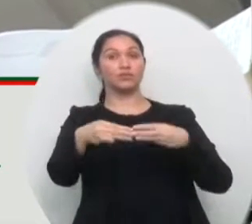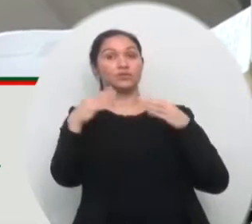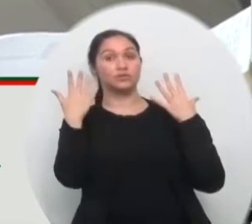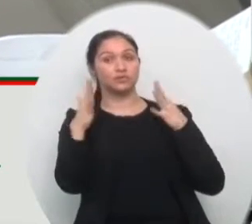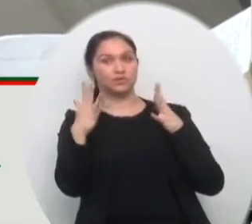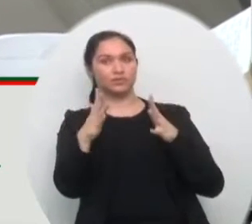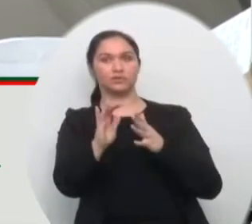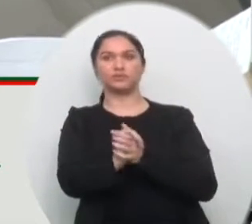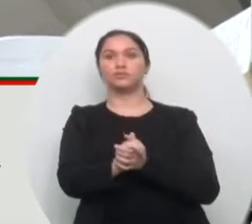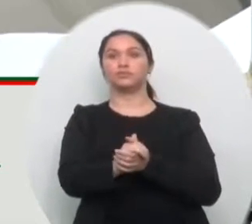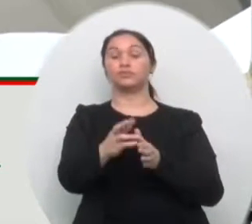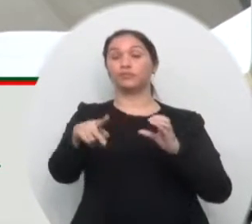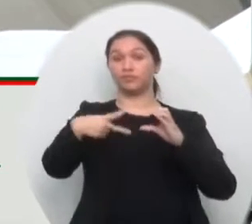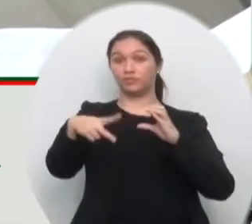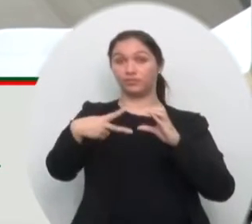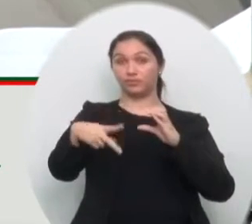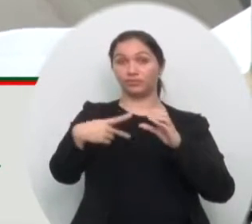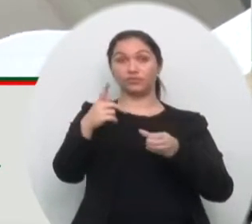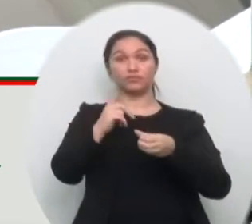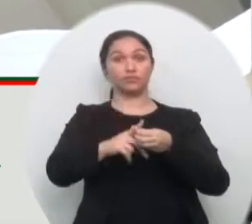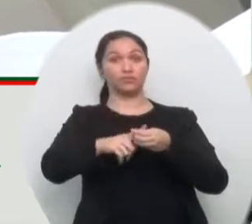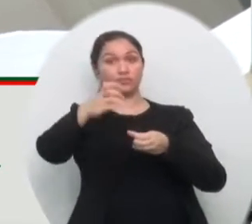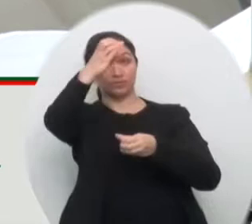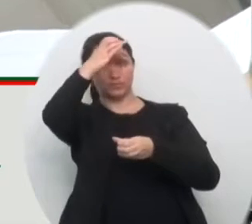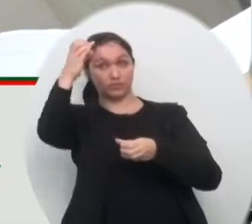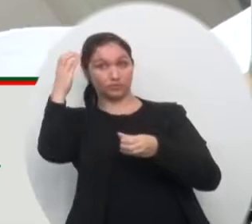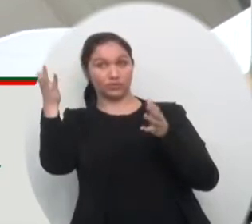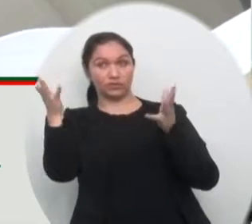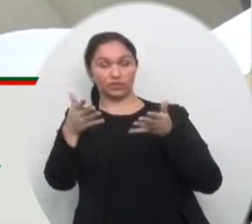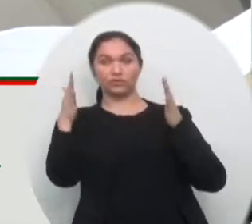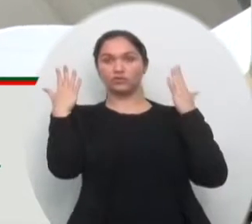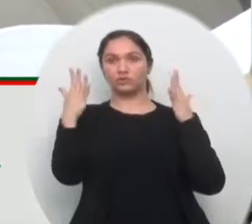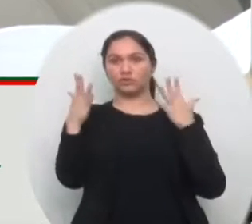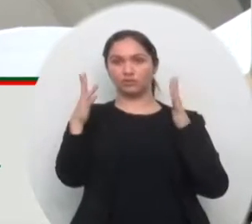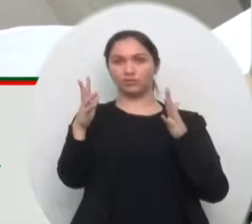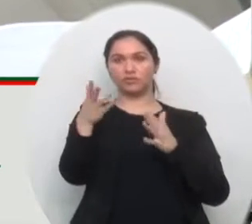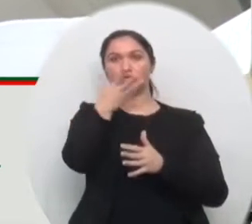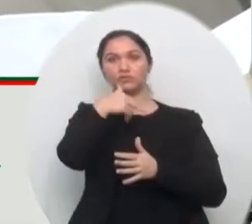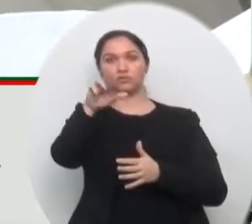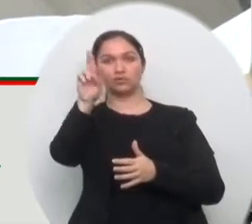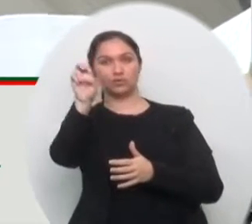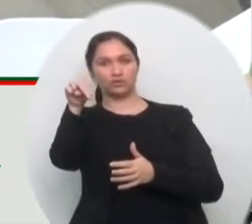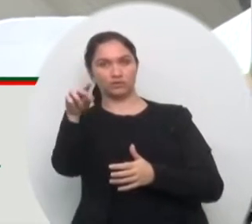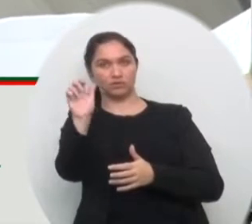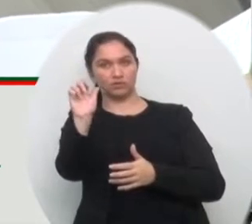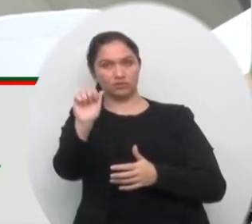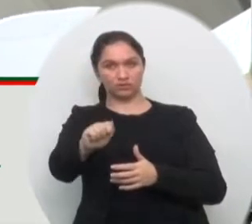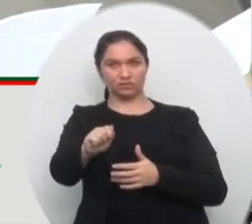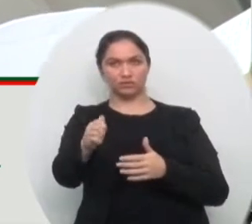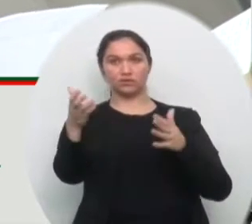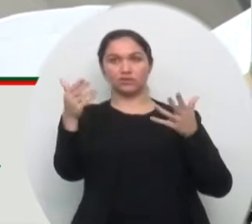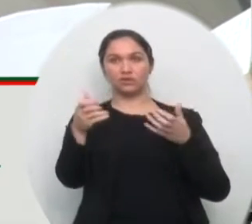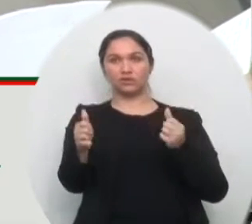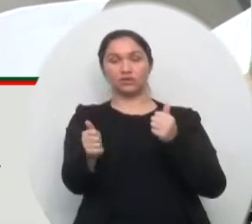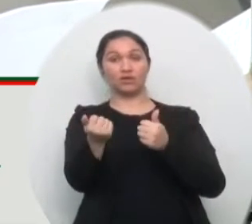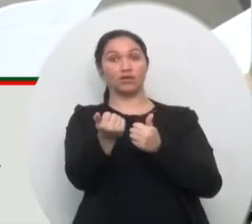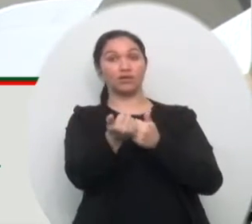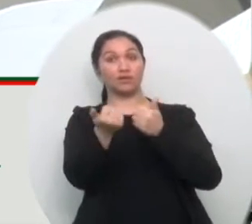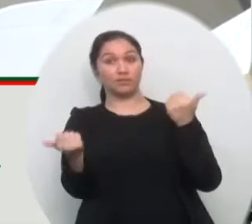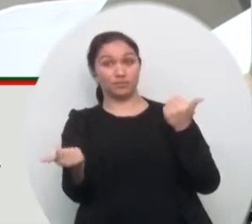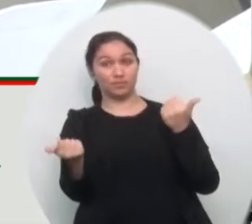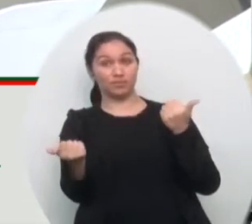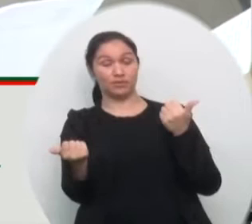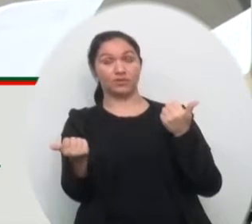meio de seus vereadores, vem a público aplaudir Renan Sereta, mais novo membro da Academia Catarinense de Odontologia, nascido